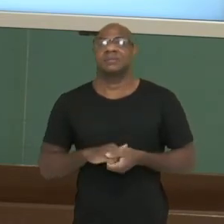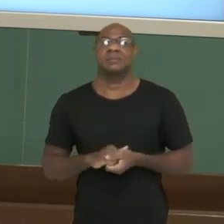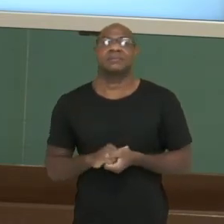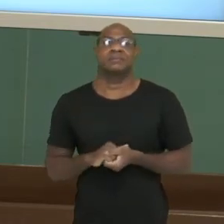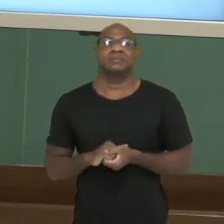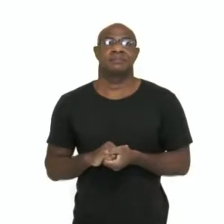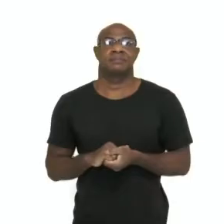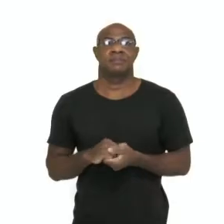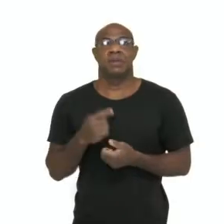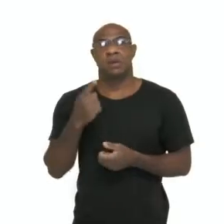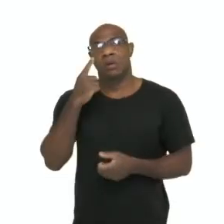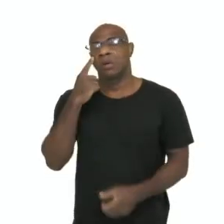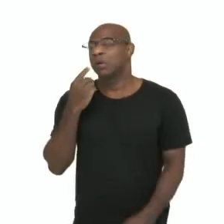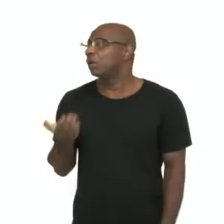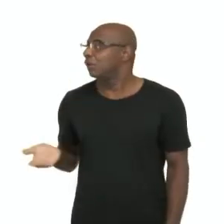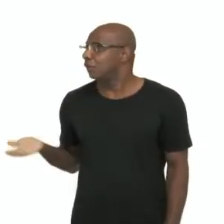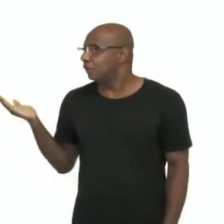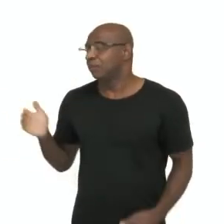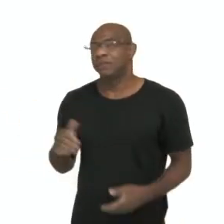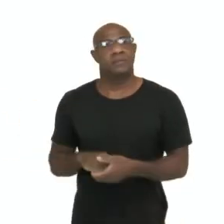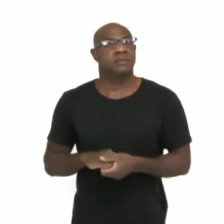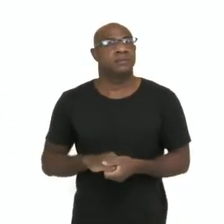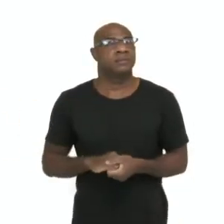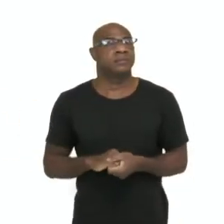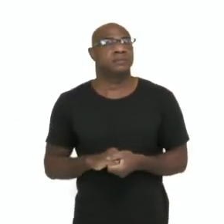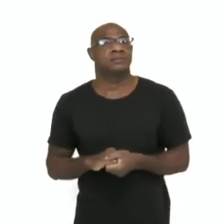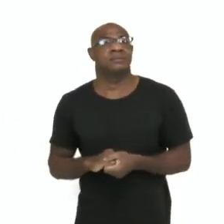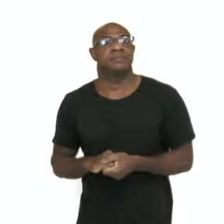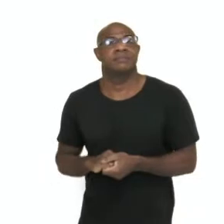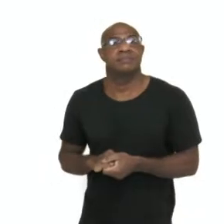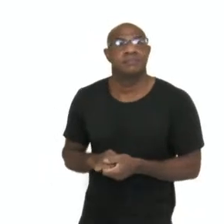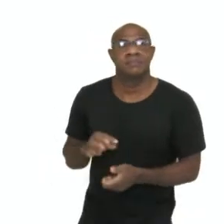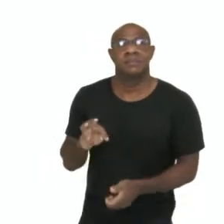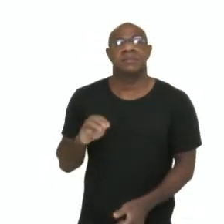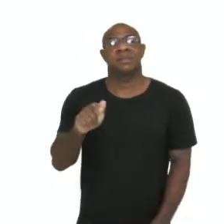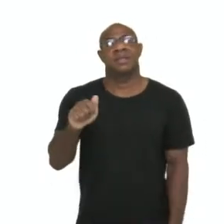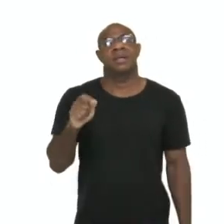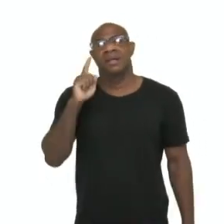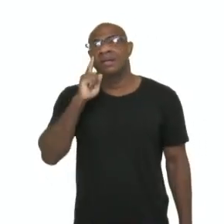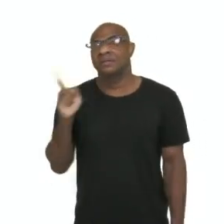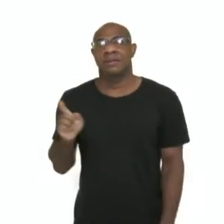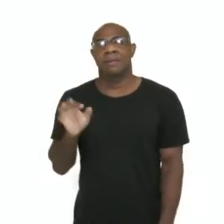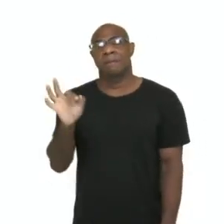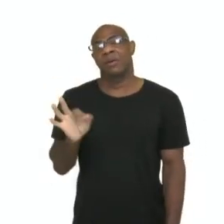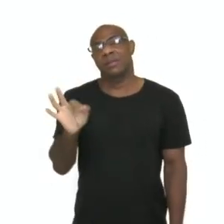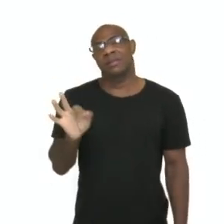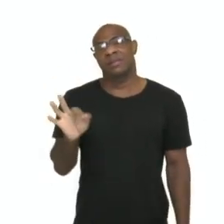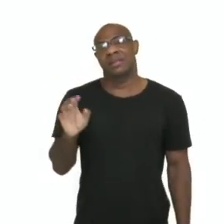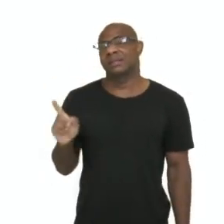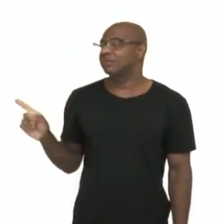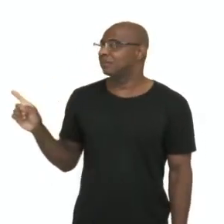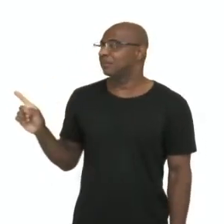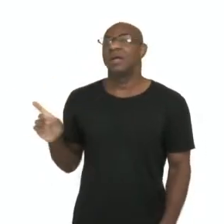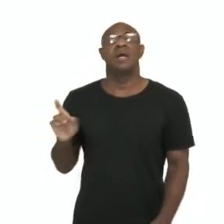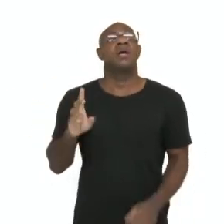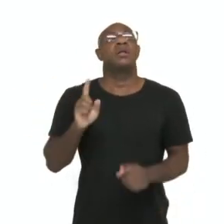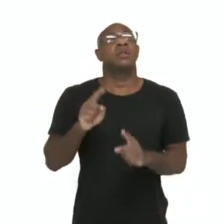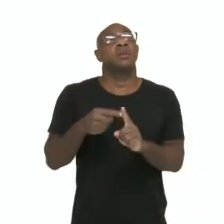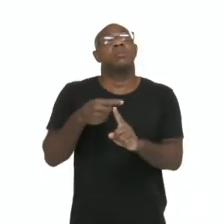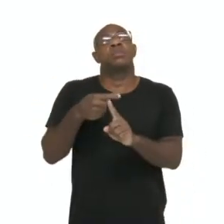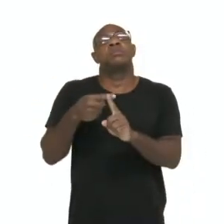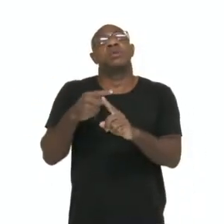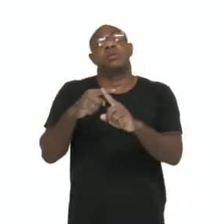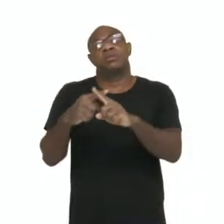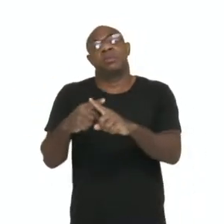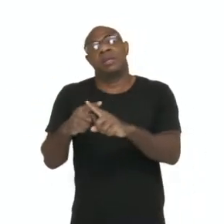ok? Então, olha lá, a taxa na forma decimal é assim, na forma de porcentagem, basta multiplicar por